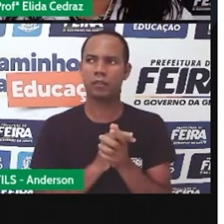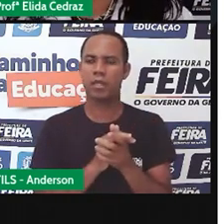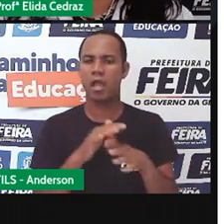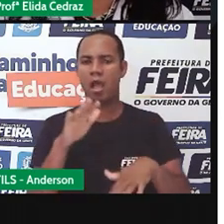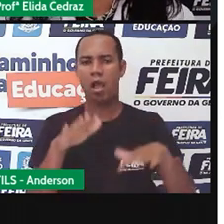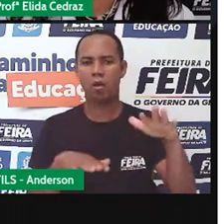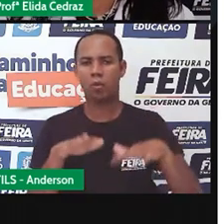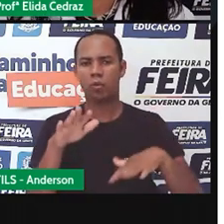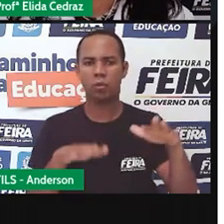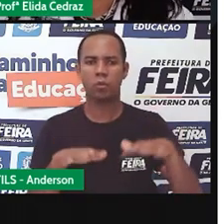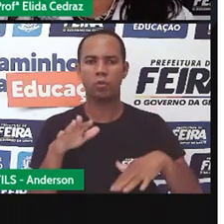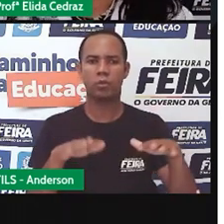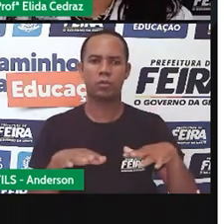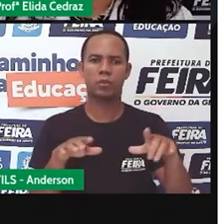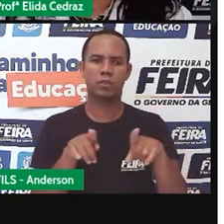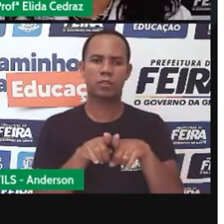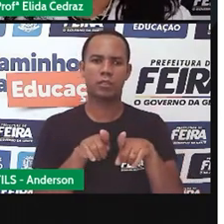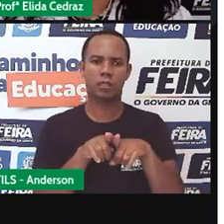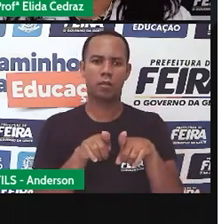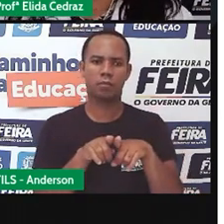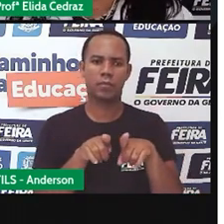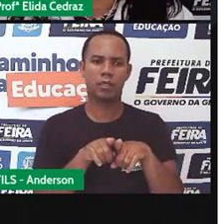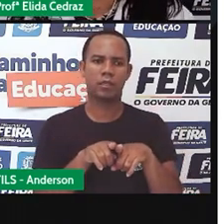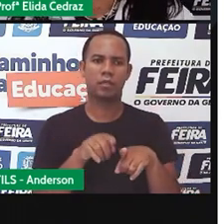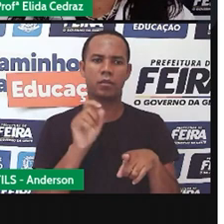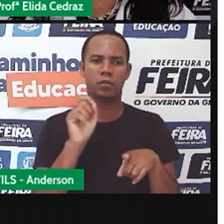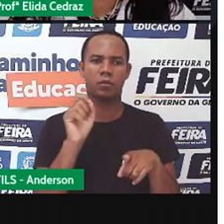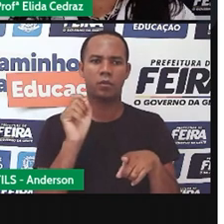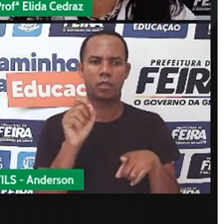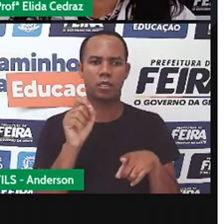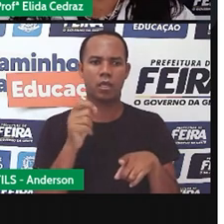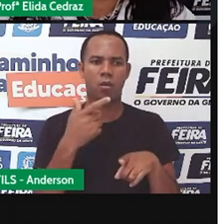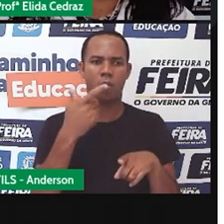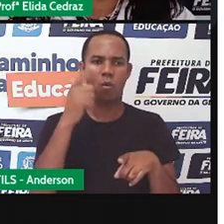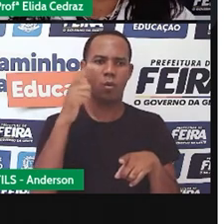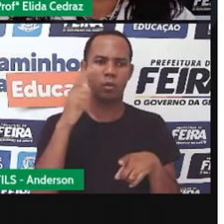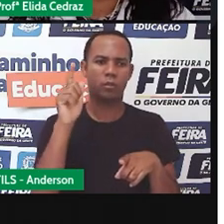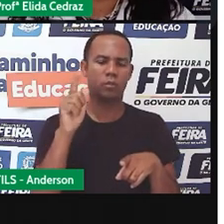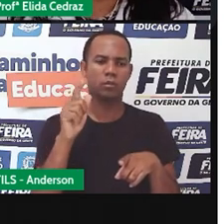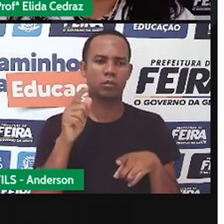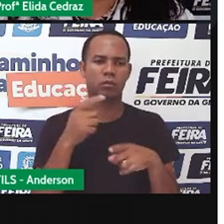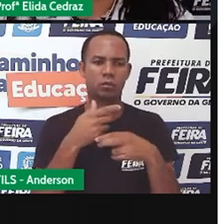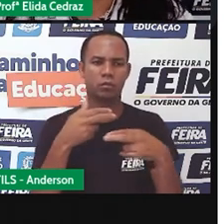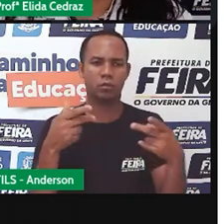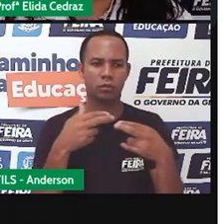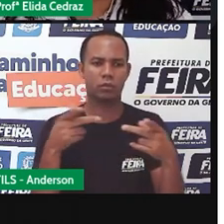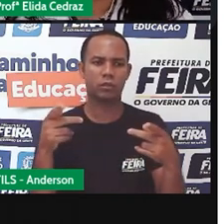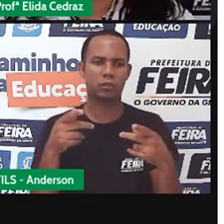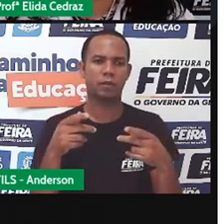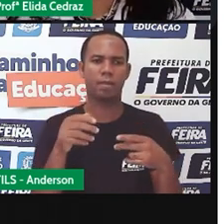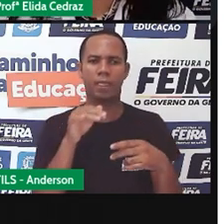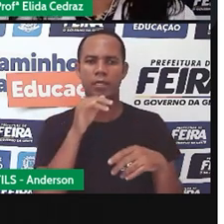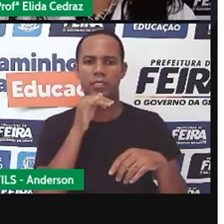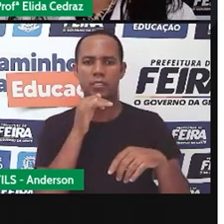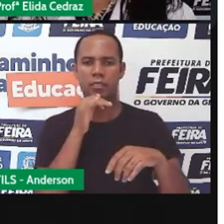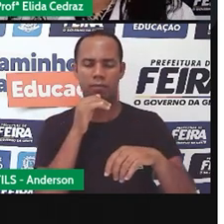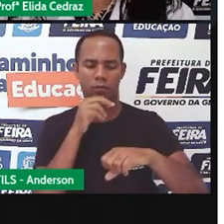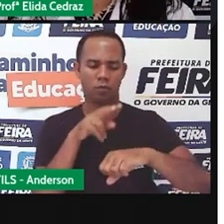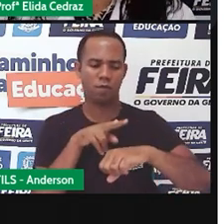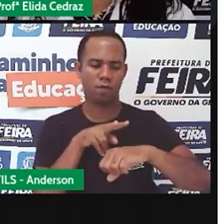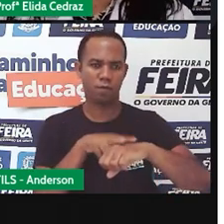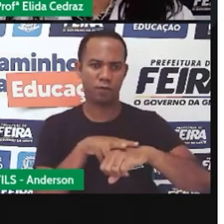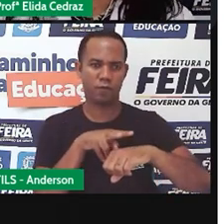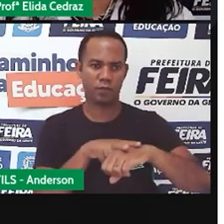alguns são resistentes apenas a alguns outros objetos. O vidro, ele é